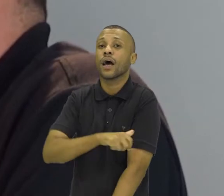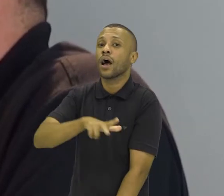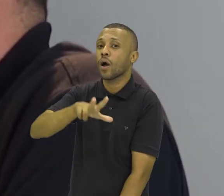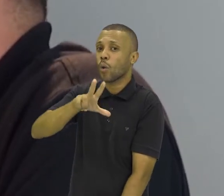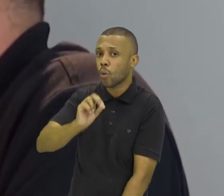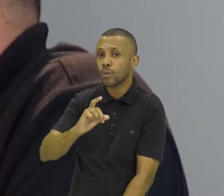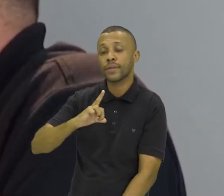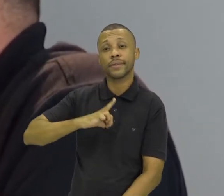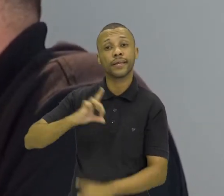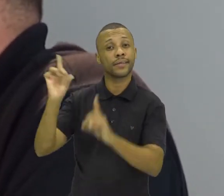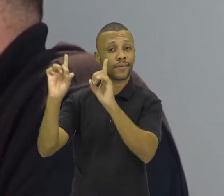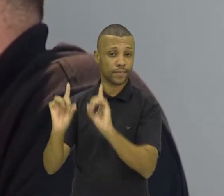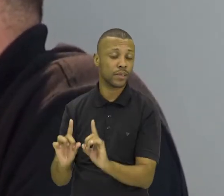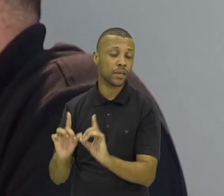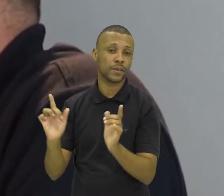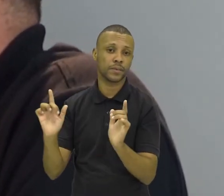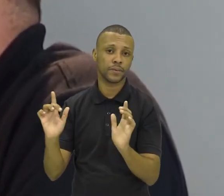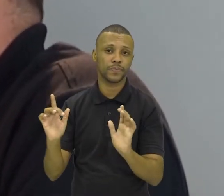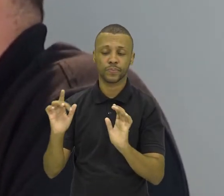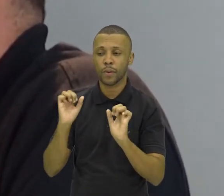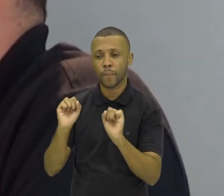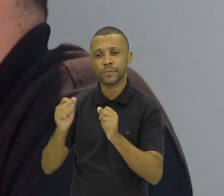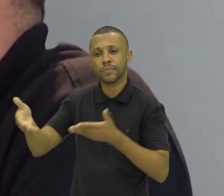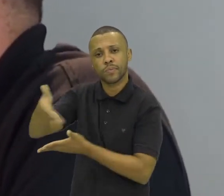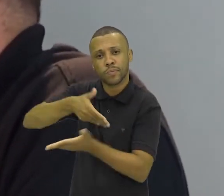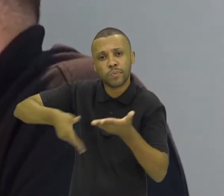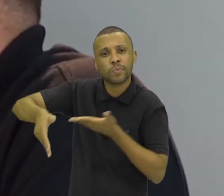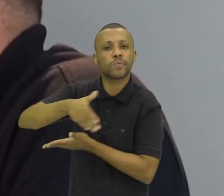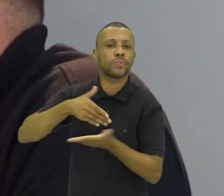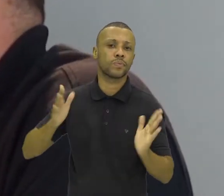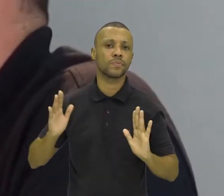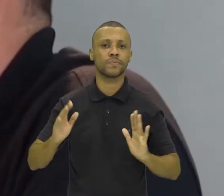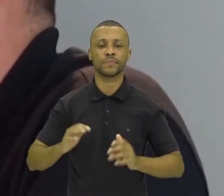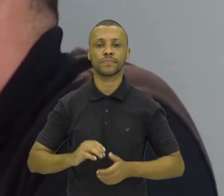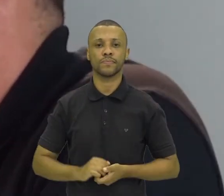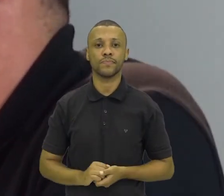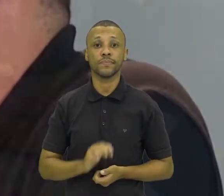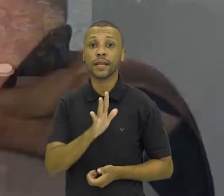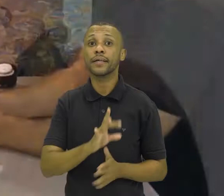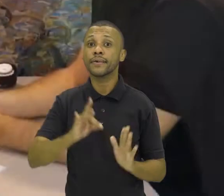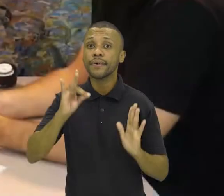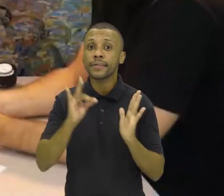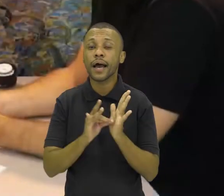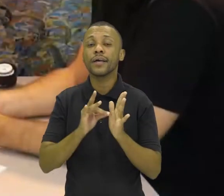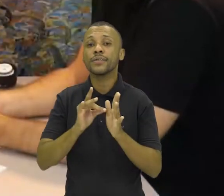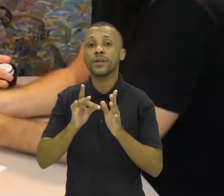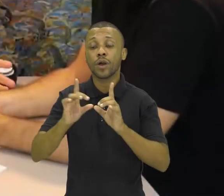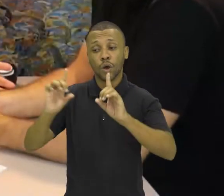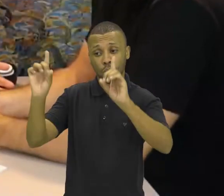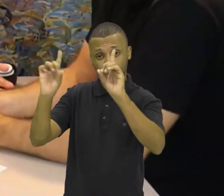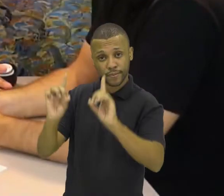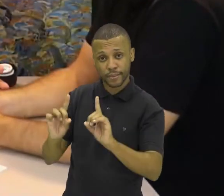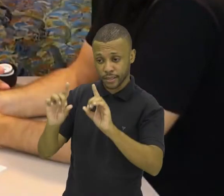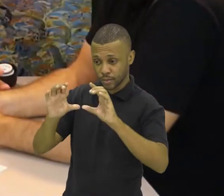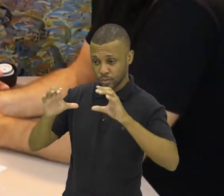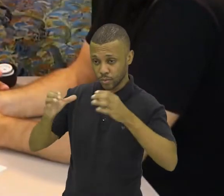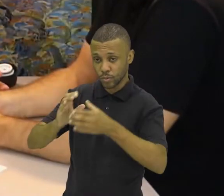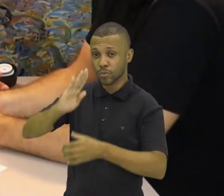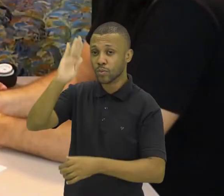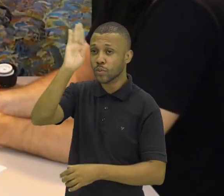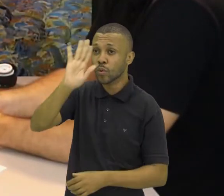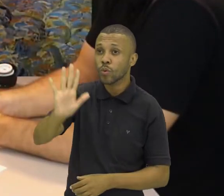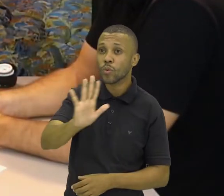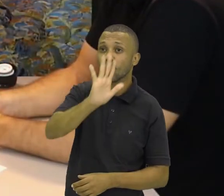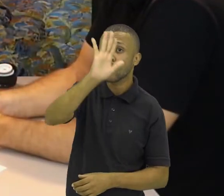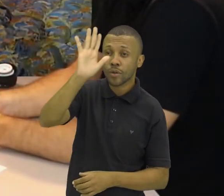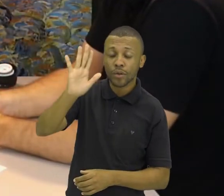têm deficiência. Mas é muito difícil você ver. Então, se lá na escola. Na verdade, a população de deficiente no